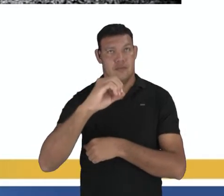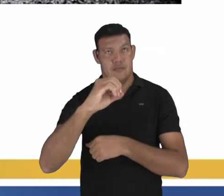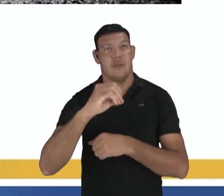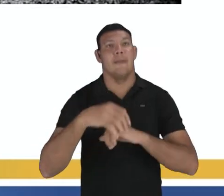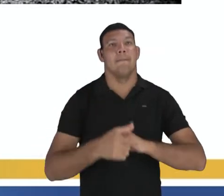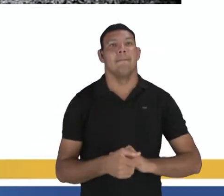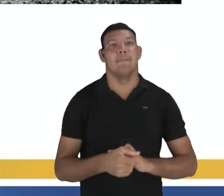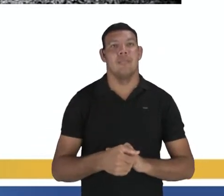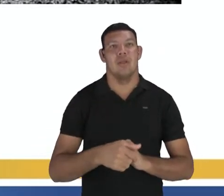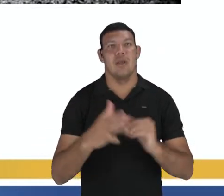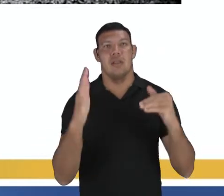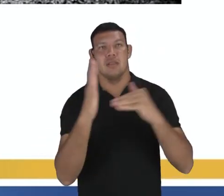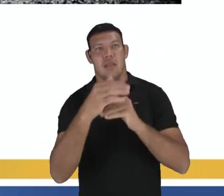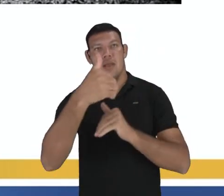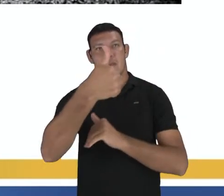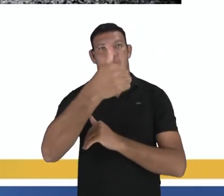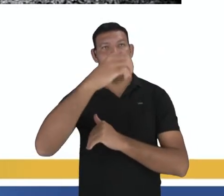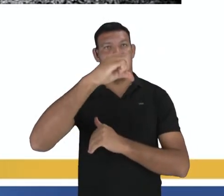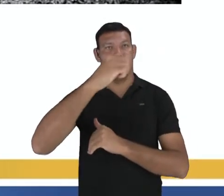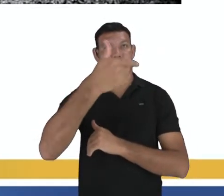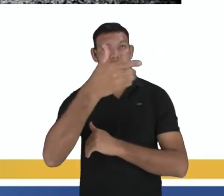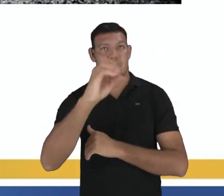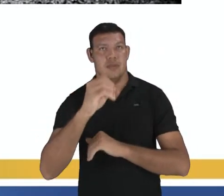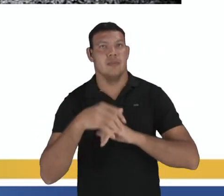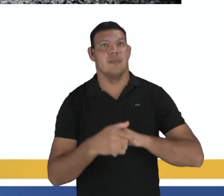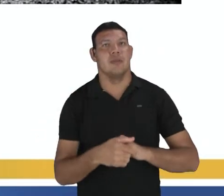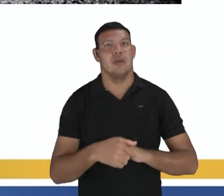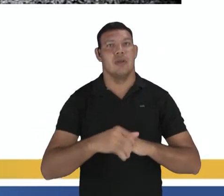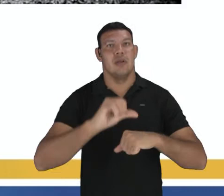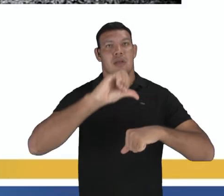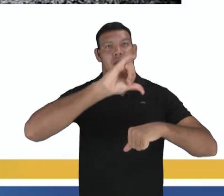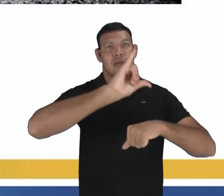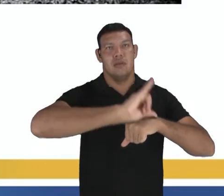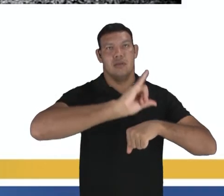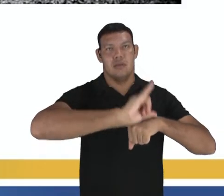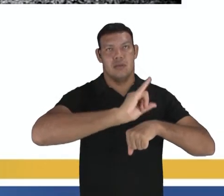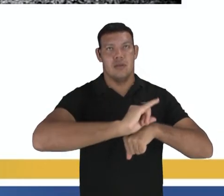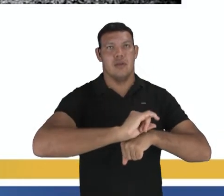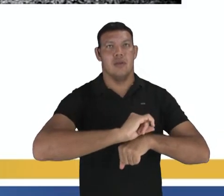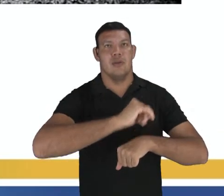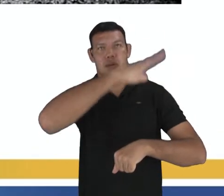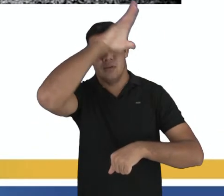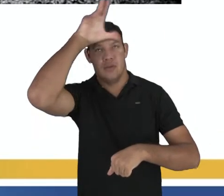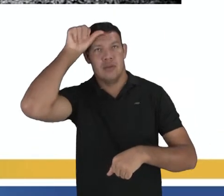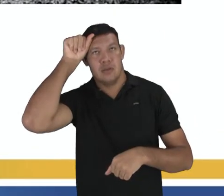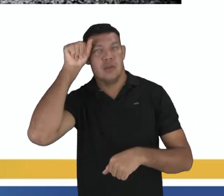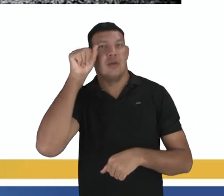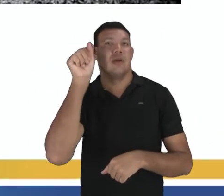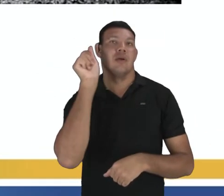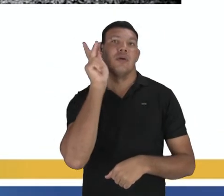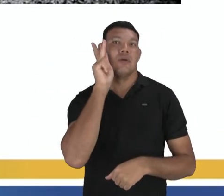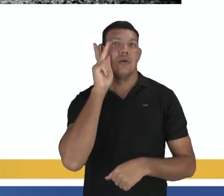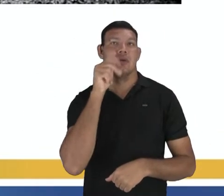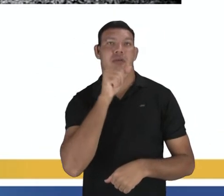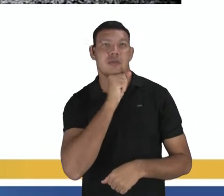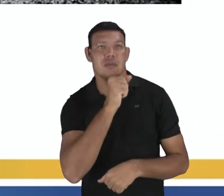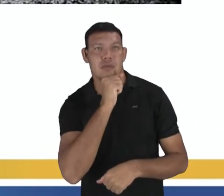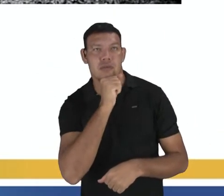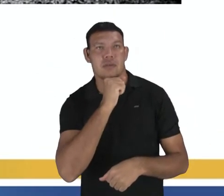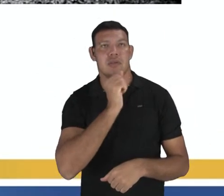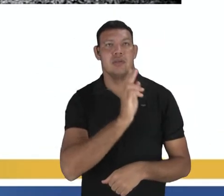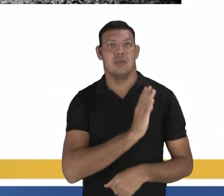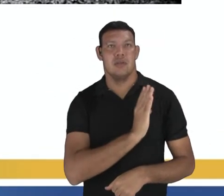Belém tornam-se as capitais brasileiras, então, bem desenvolvidas, né, com eletricidade, sistema de água encanada, esgoto,